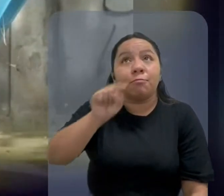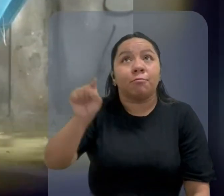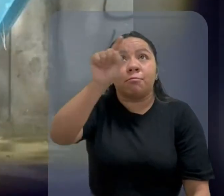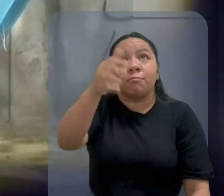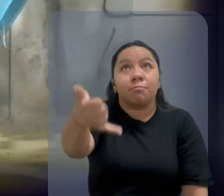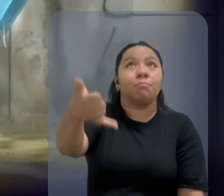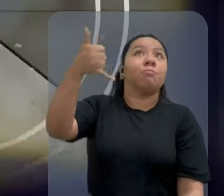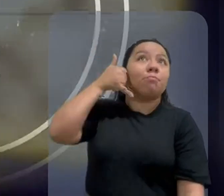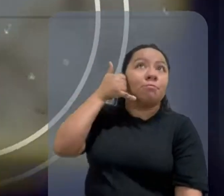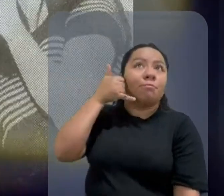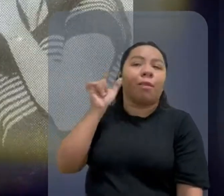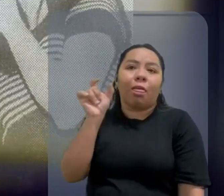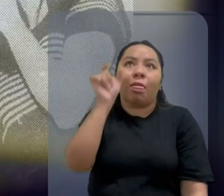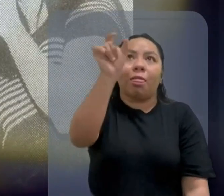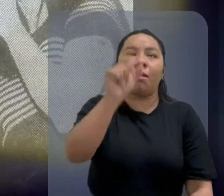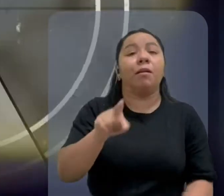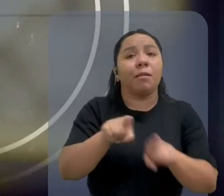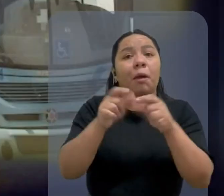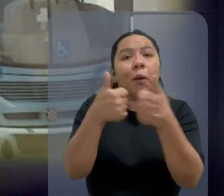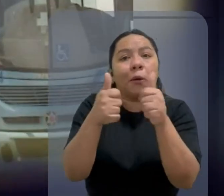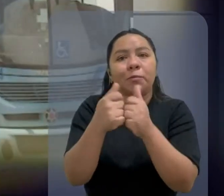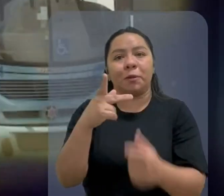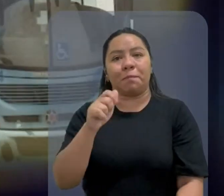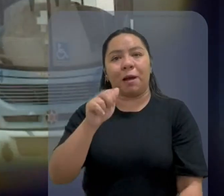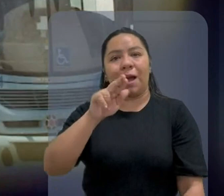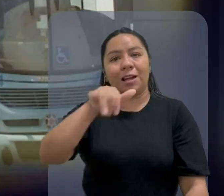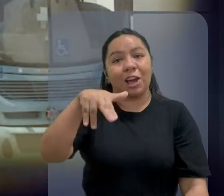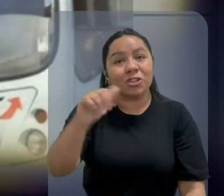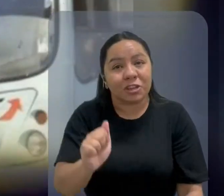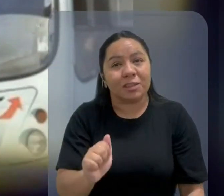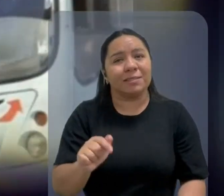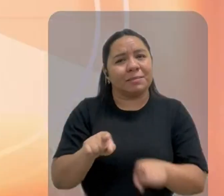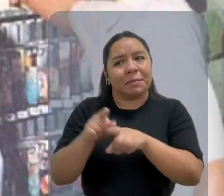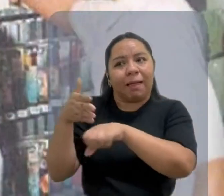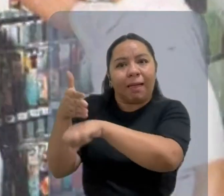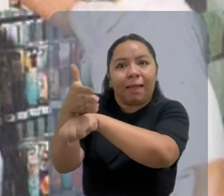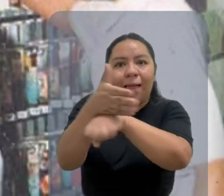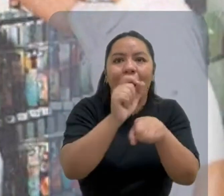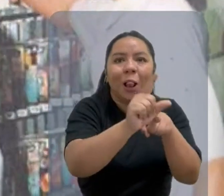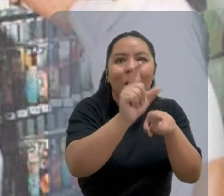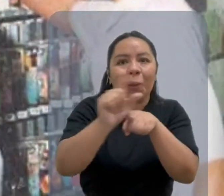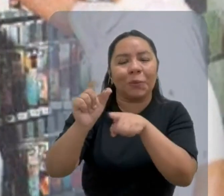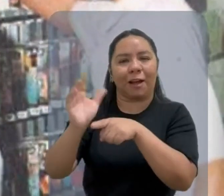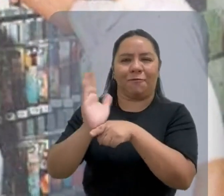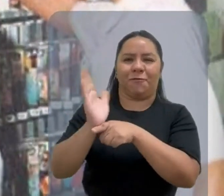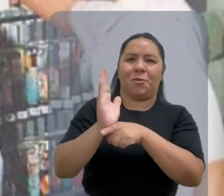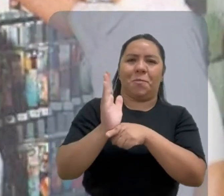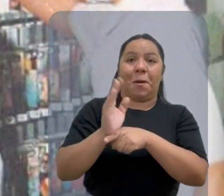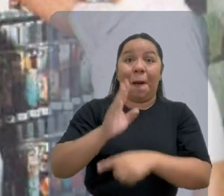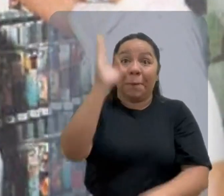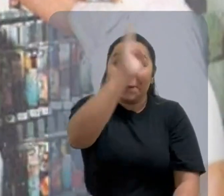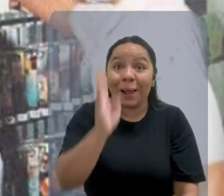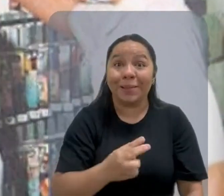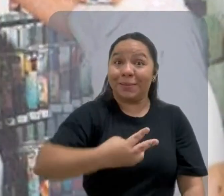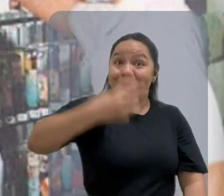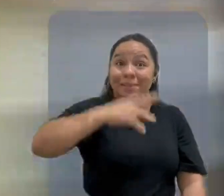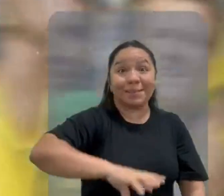para ligar no orelhão. Há 30 anos o Parajana ainda existia. Há 30 anos a gente tinha que ir numa locadora para alugar fita.